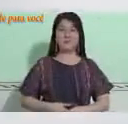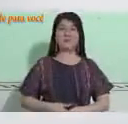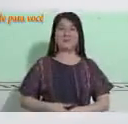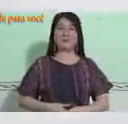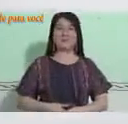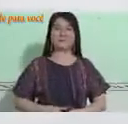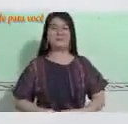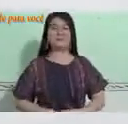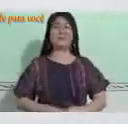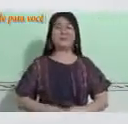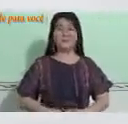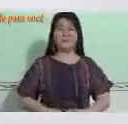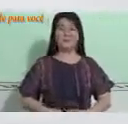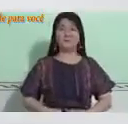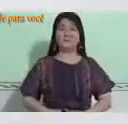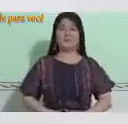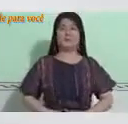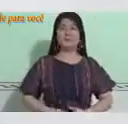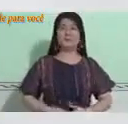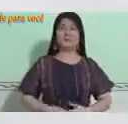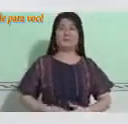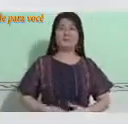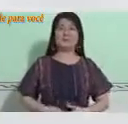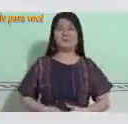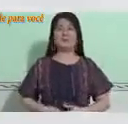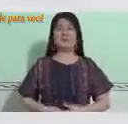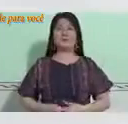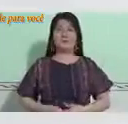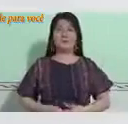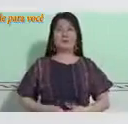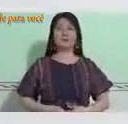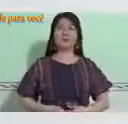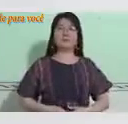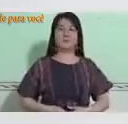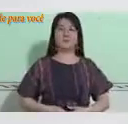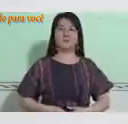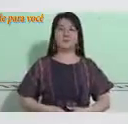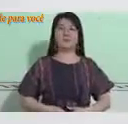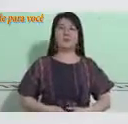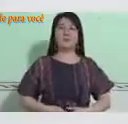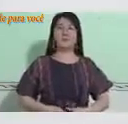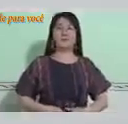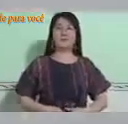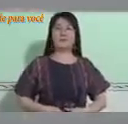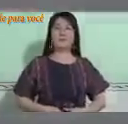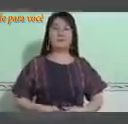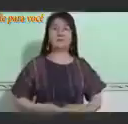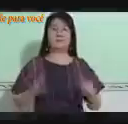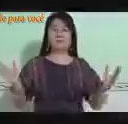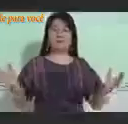ou roxa, parêntese fechado, e chá de camomila ou erva cidreira.